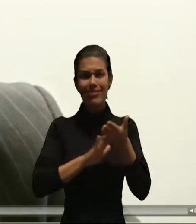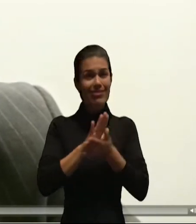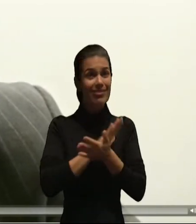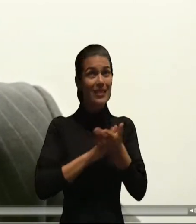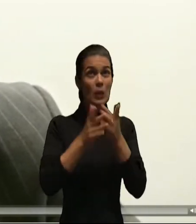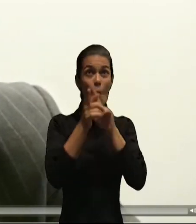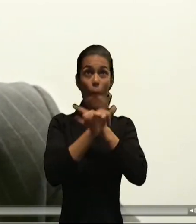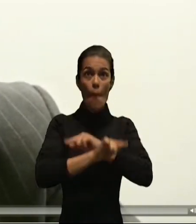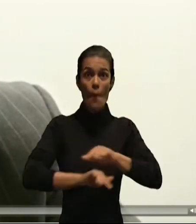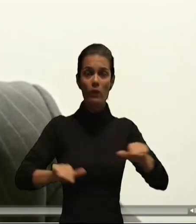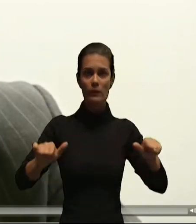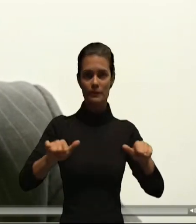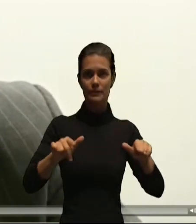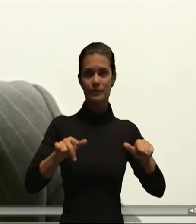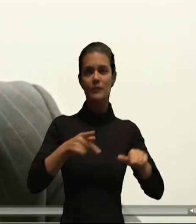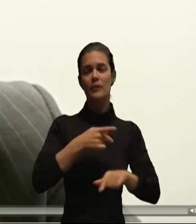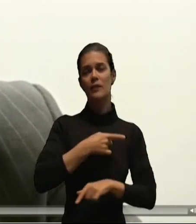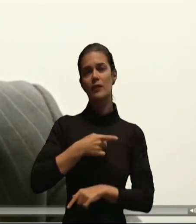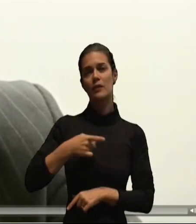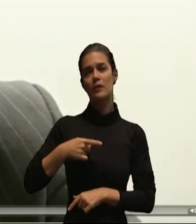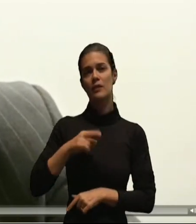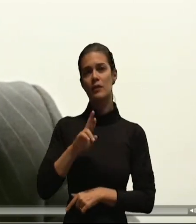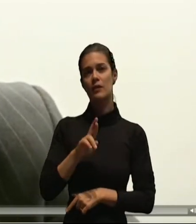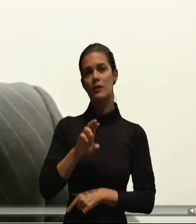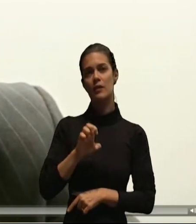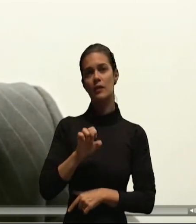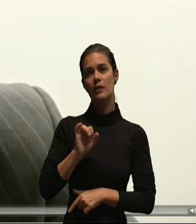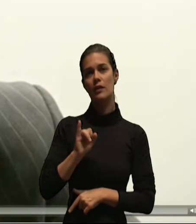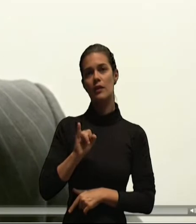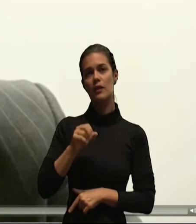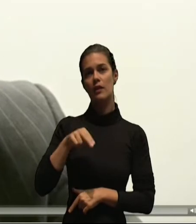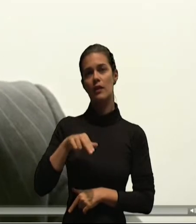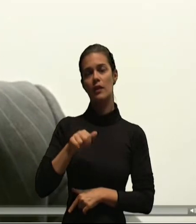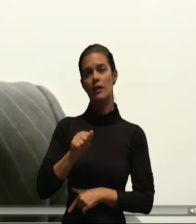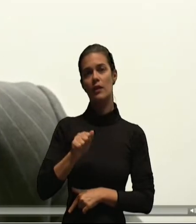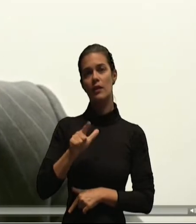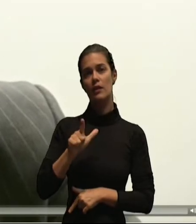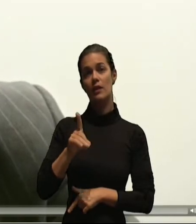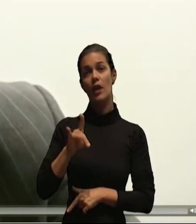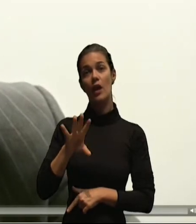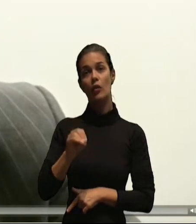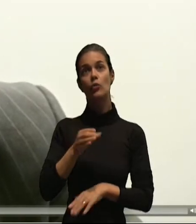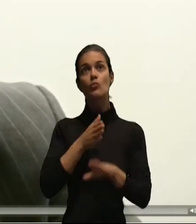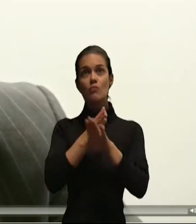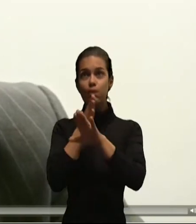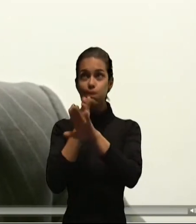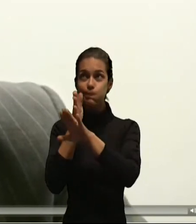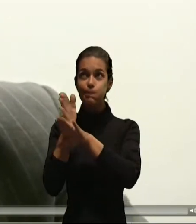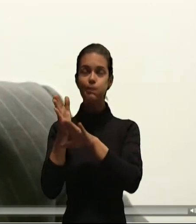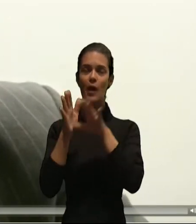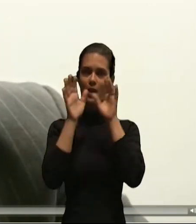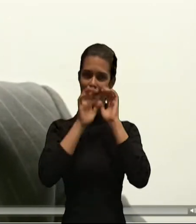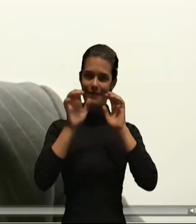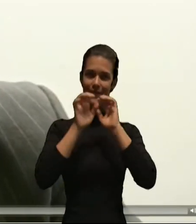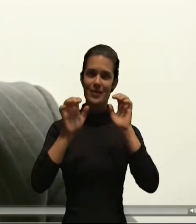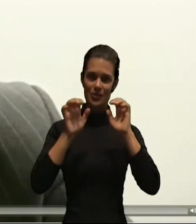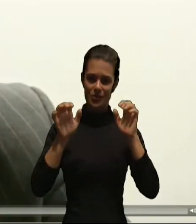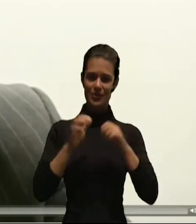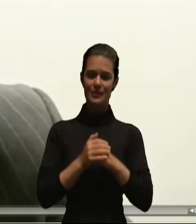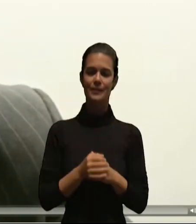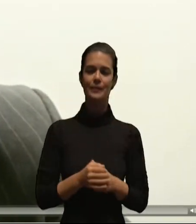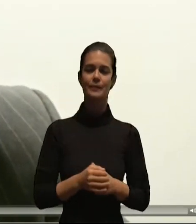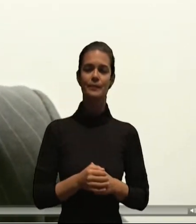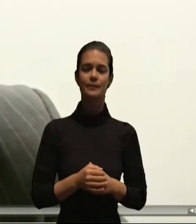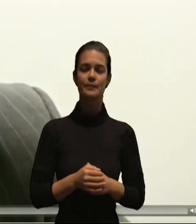o pastor Reinaldo tem ido ali com a família, com diversos voluntários, levando as boas novas. Ele pede